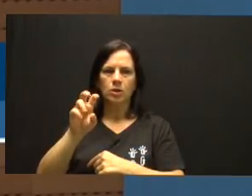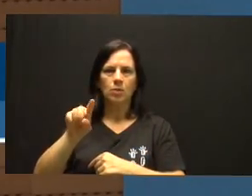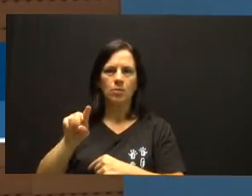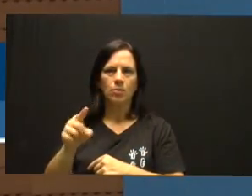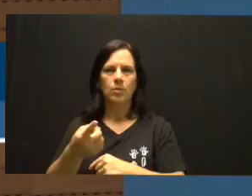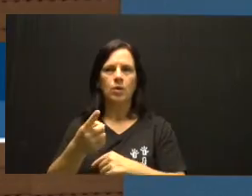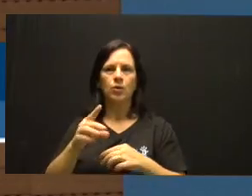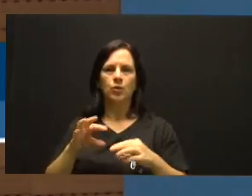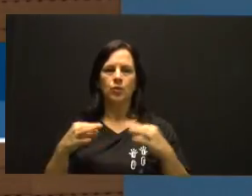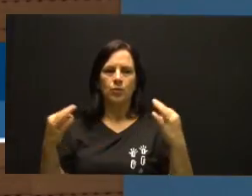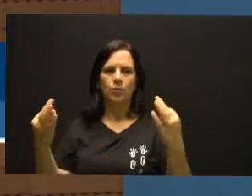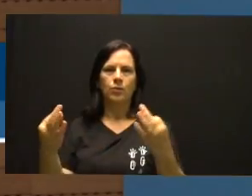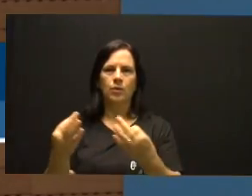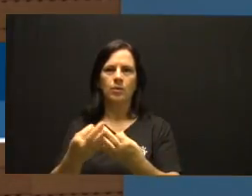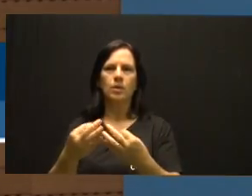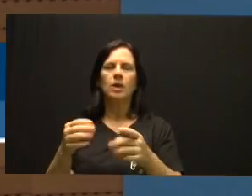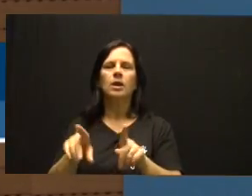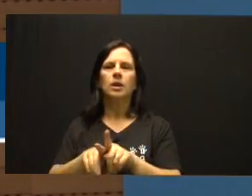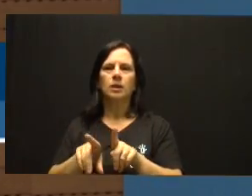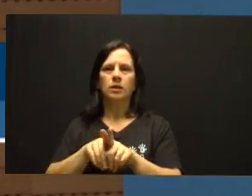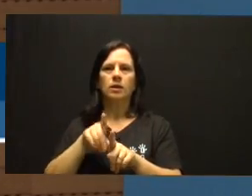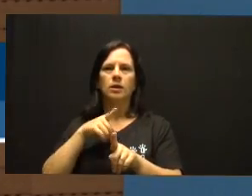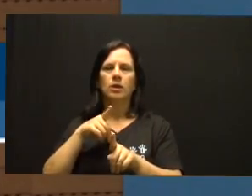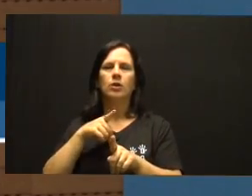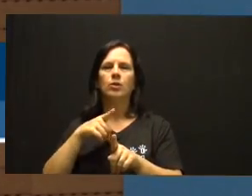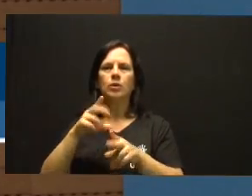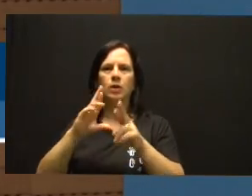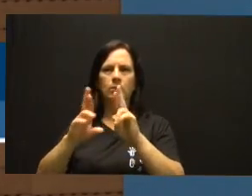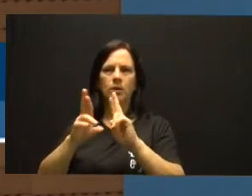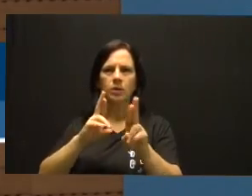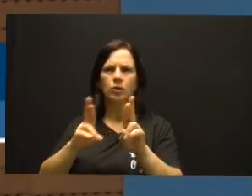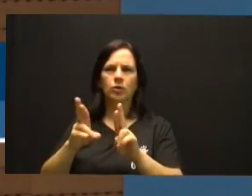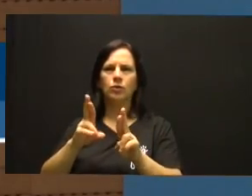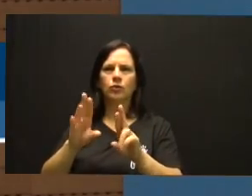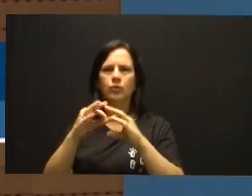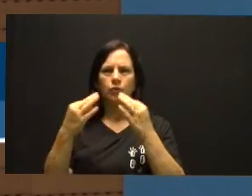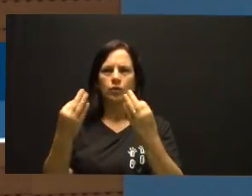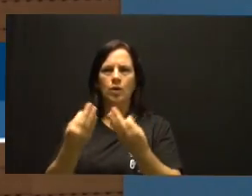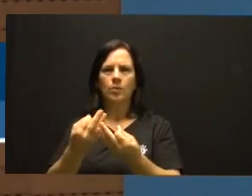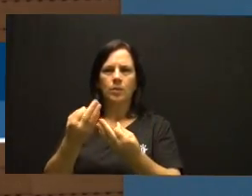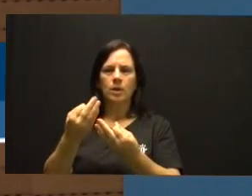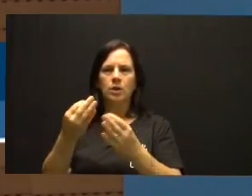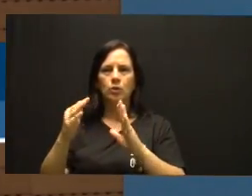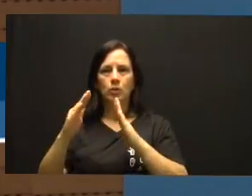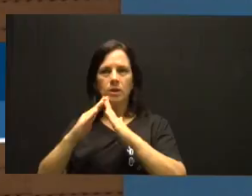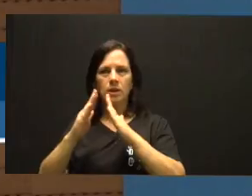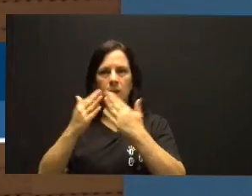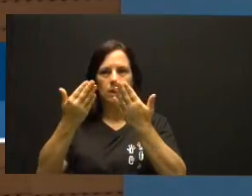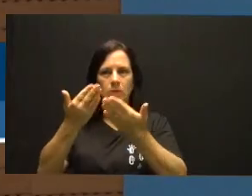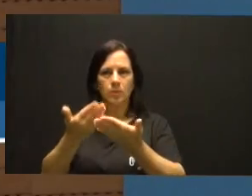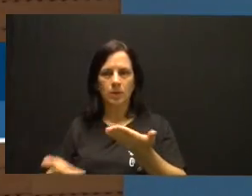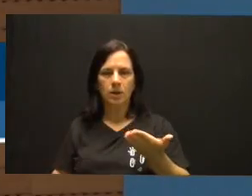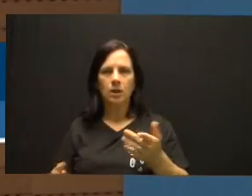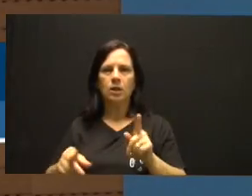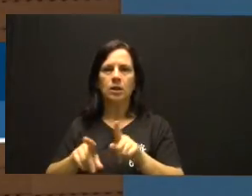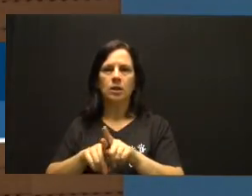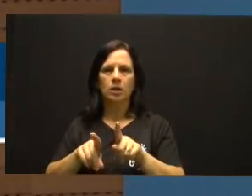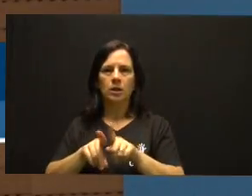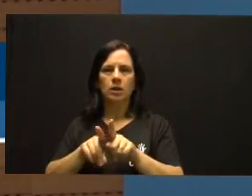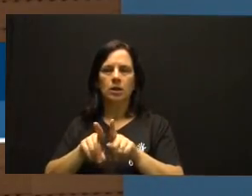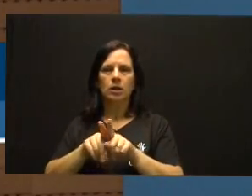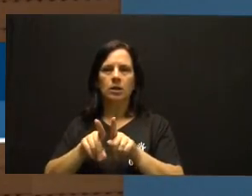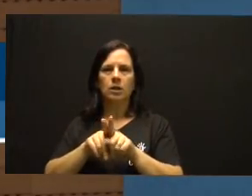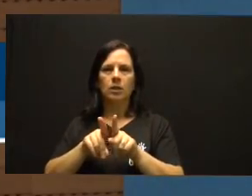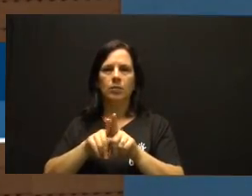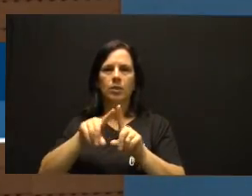Houve relatos ali emocionados de famílias que perderam a sua casa, que a esposa teve um aborto espontâneo por causa do